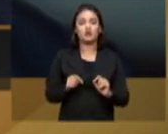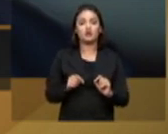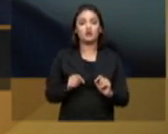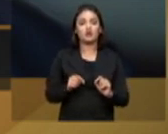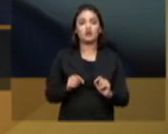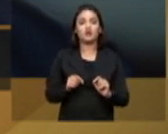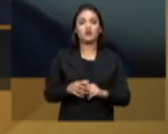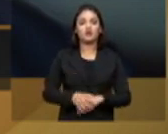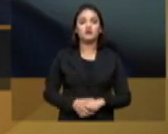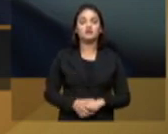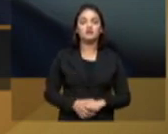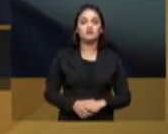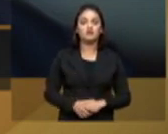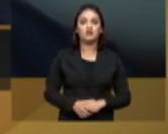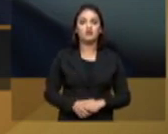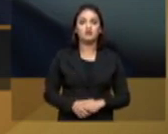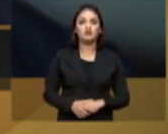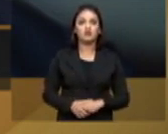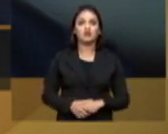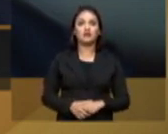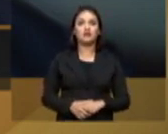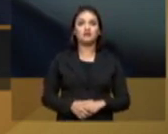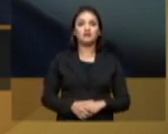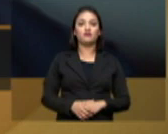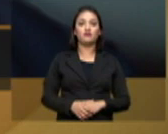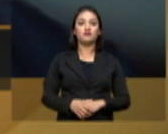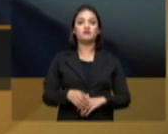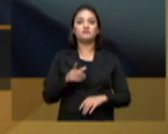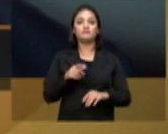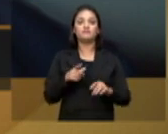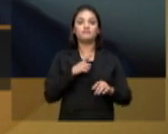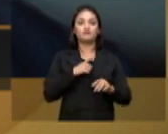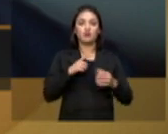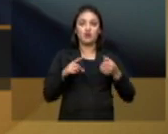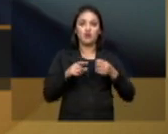anterioridade nonagesimal prevista no artigo